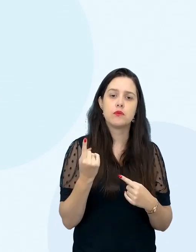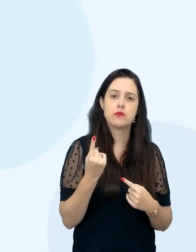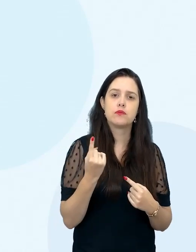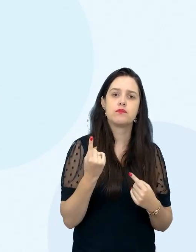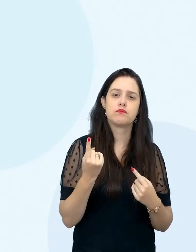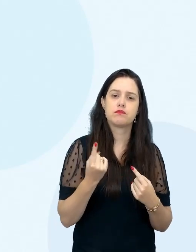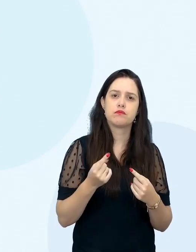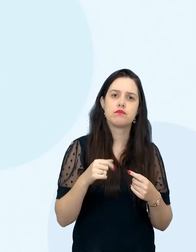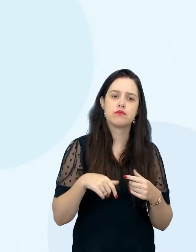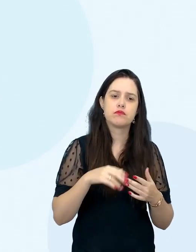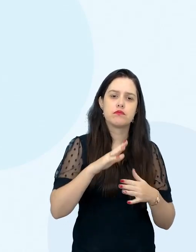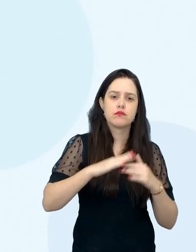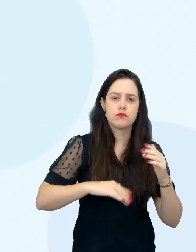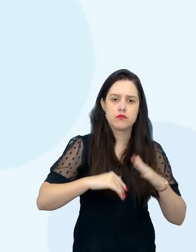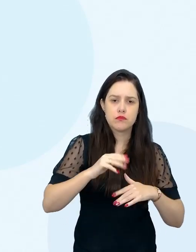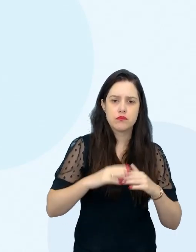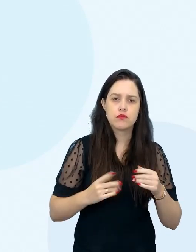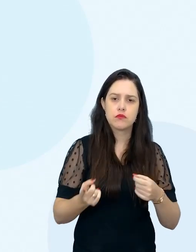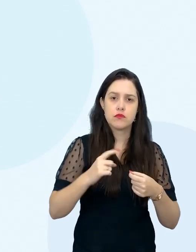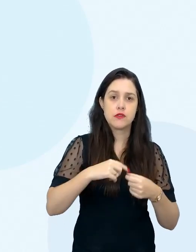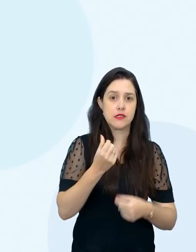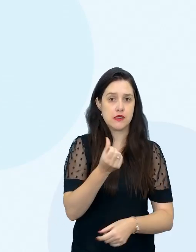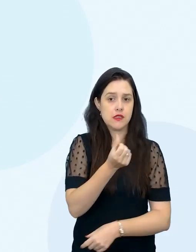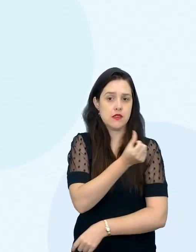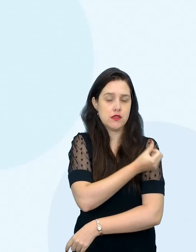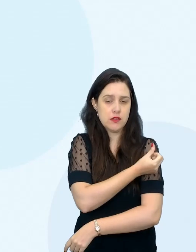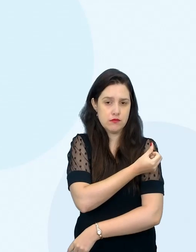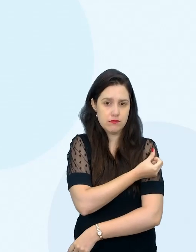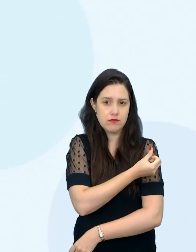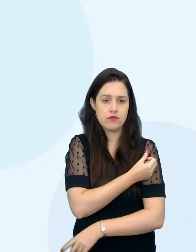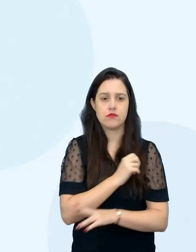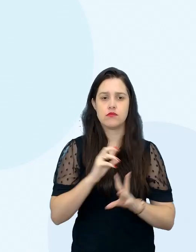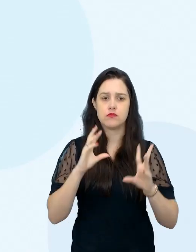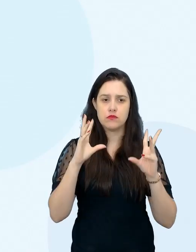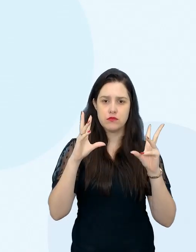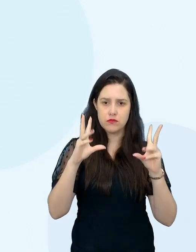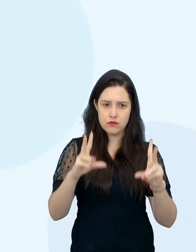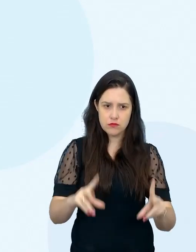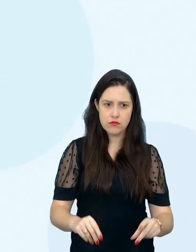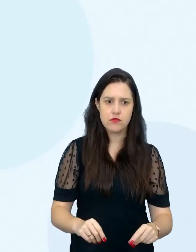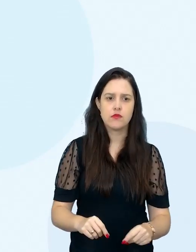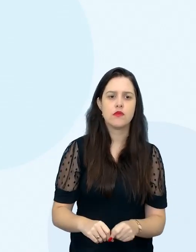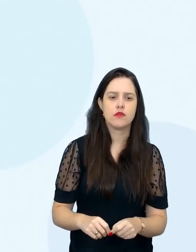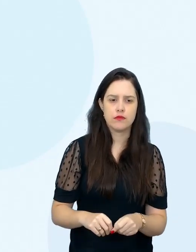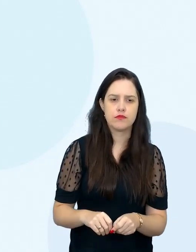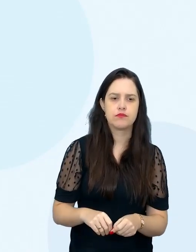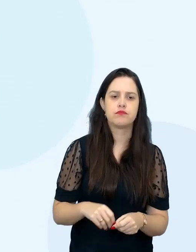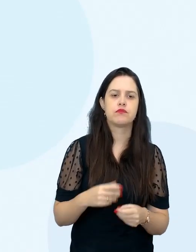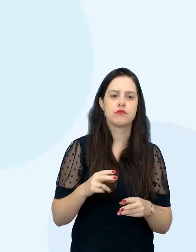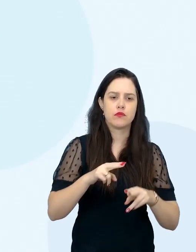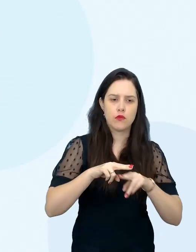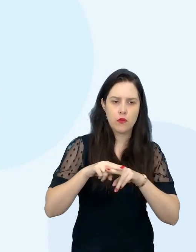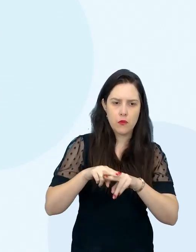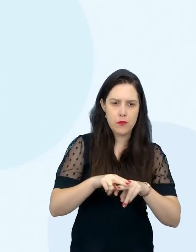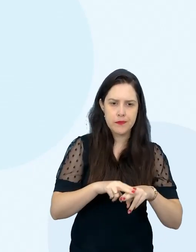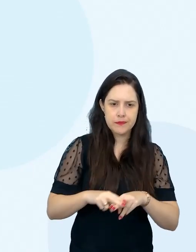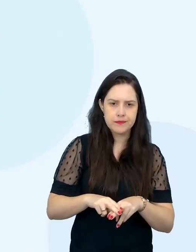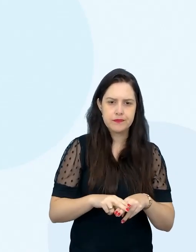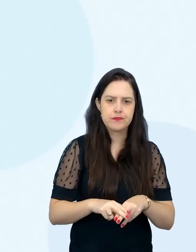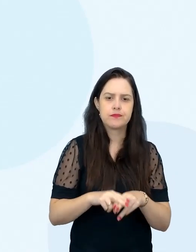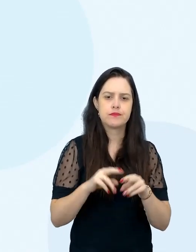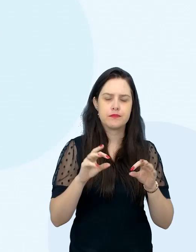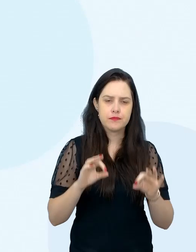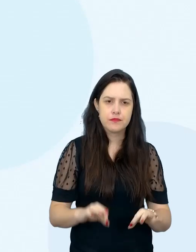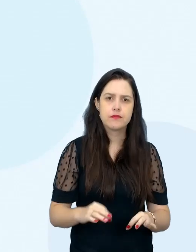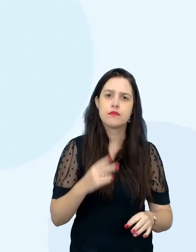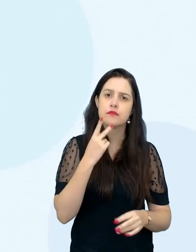exemplos com as habilidades de retomada do 6º ano. Lembrando que todas as nossas formações de recuperação, a TPC de recuperação, a